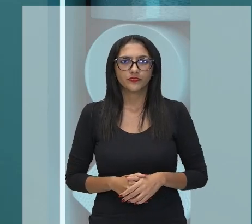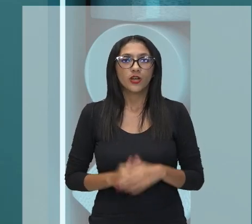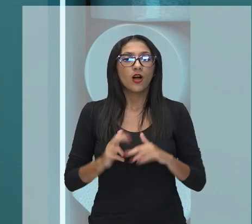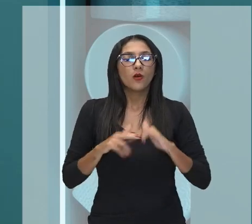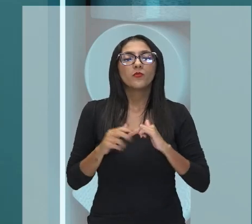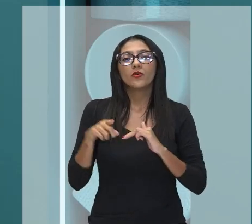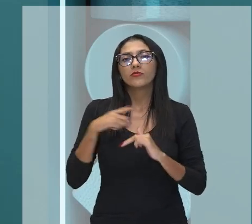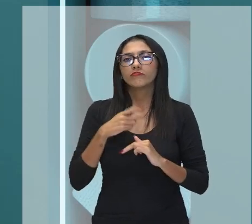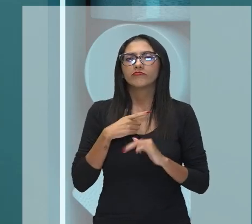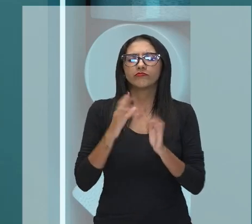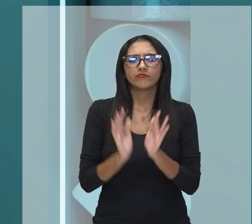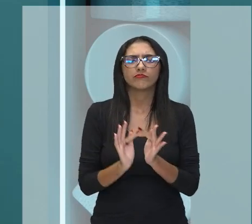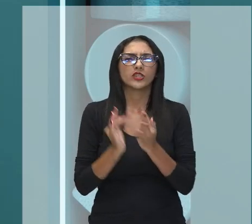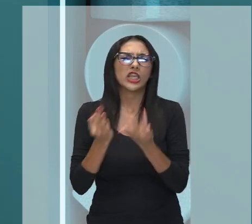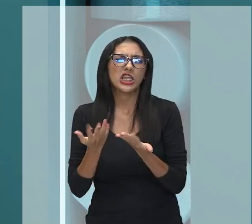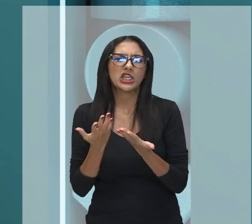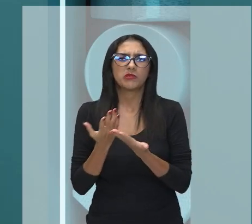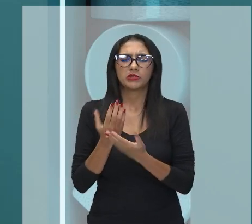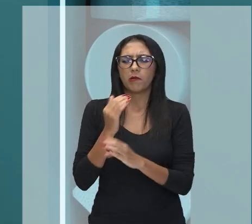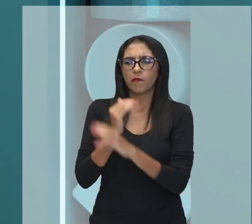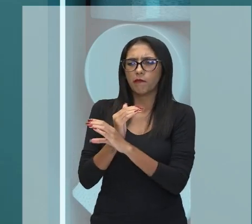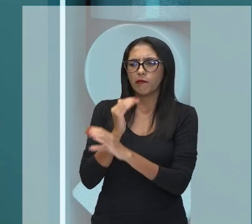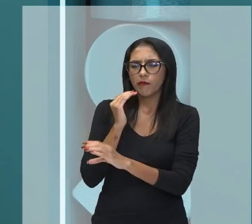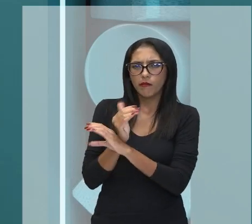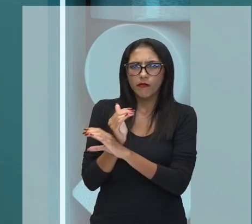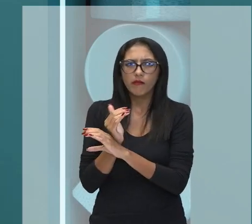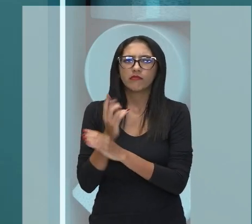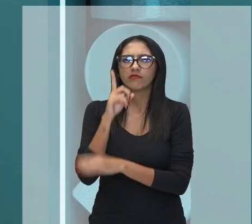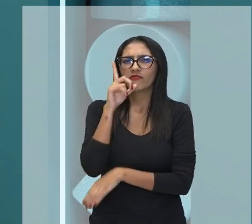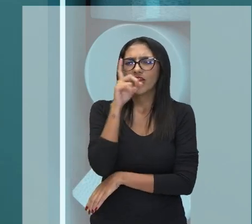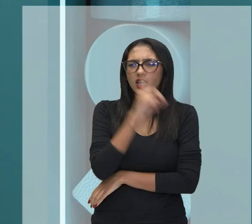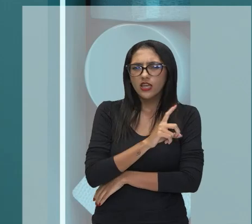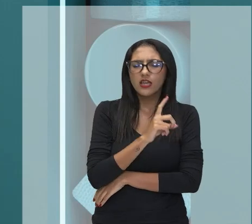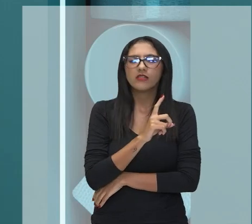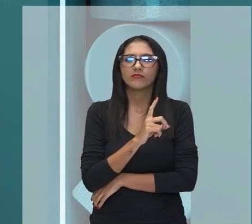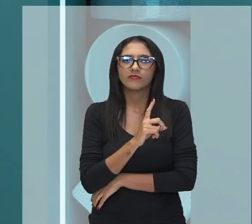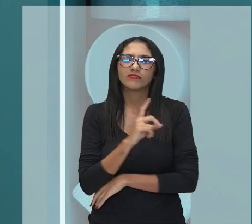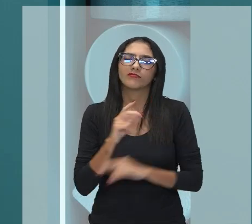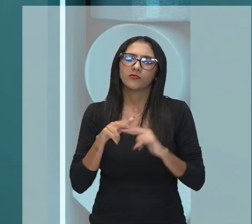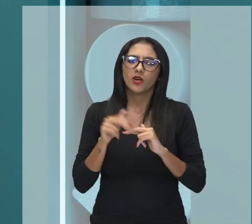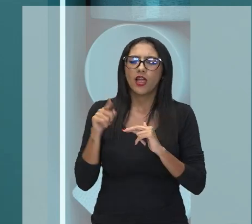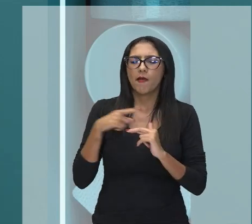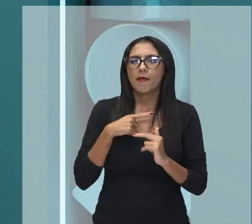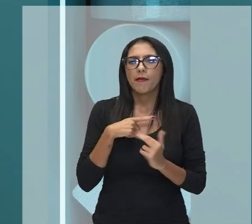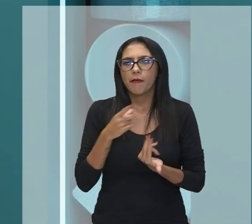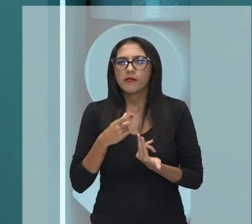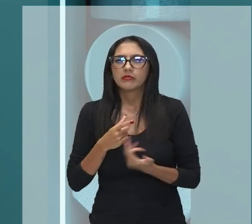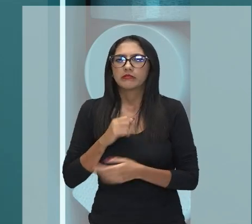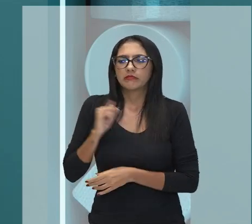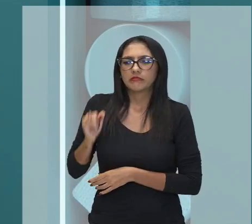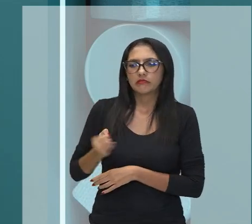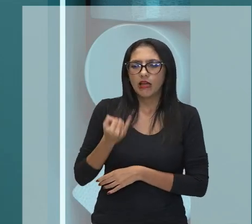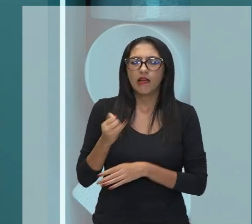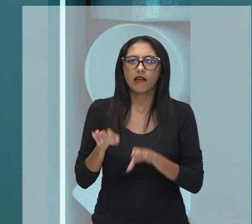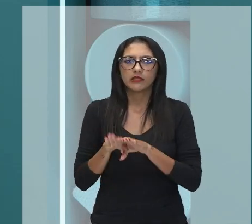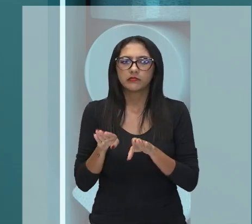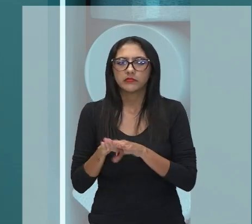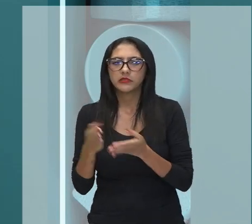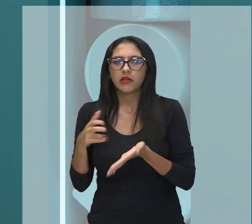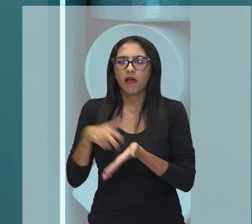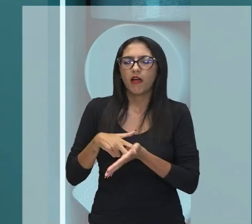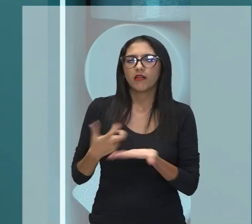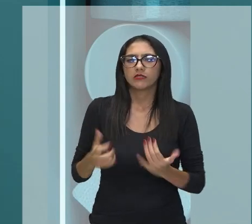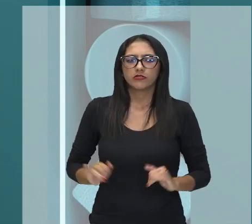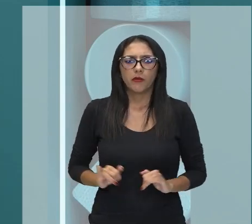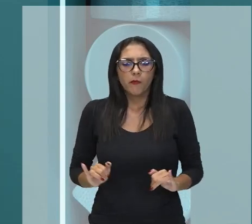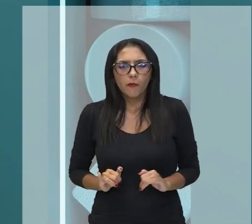humilde, por não conseguir se comunicar muito bem, ele acaba sendo explorado e sofre diversas injustiças ao longo